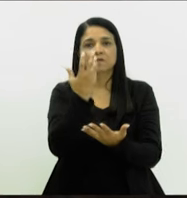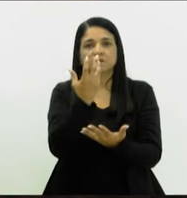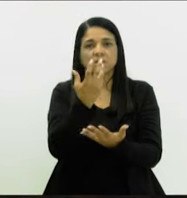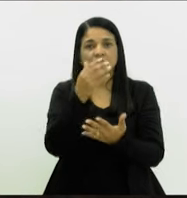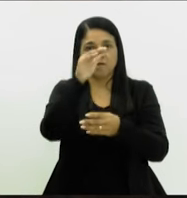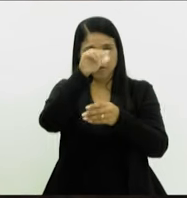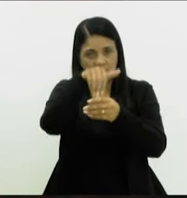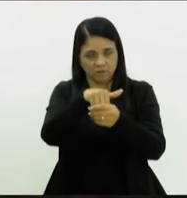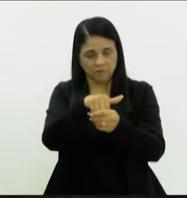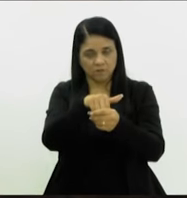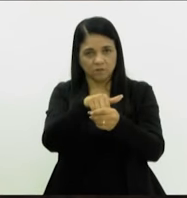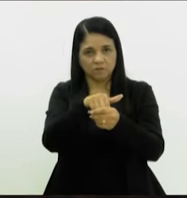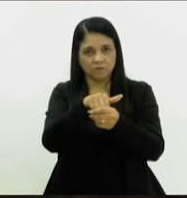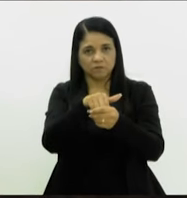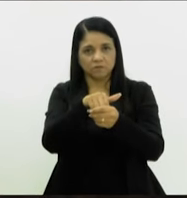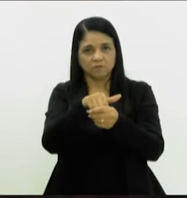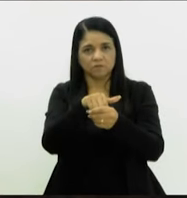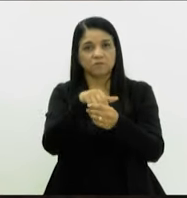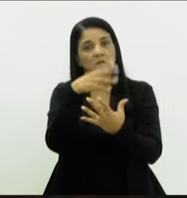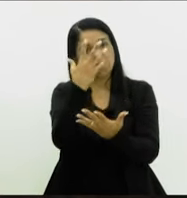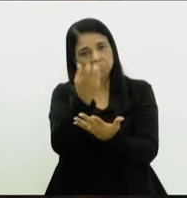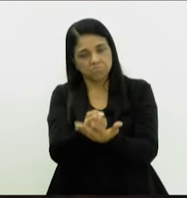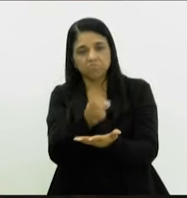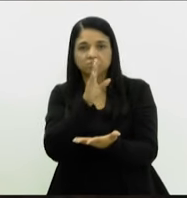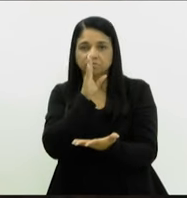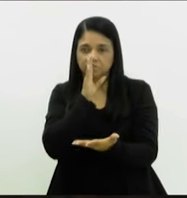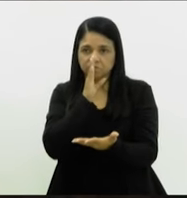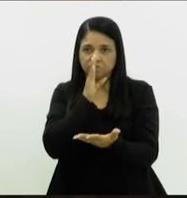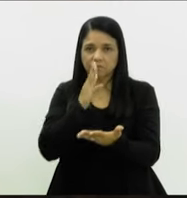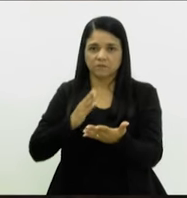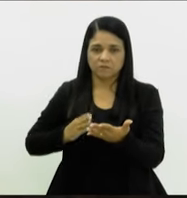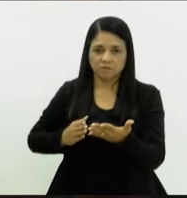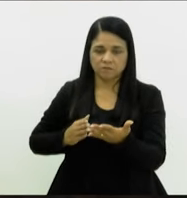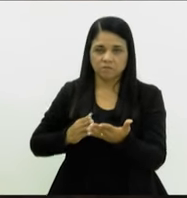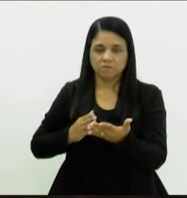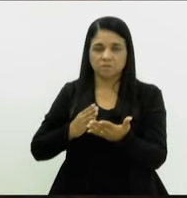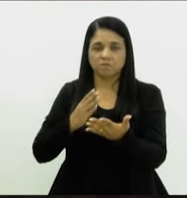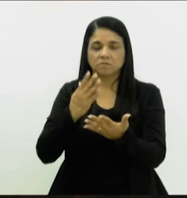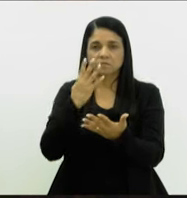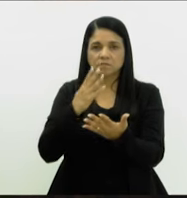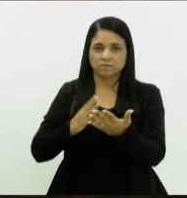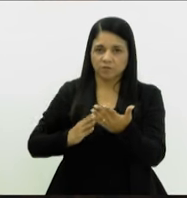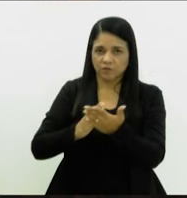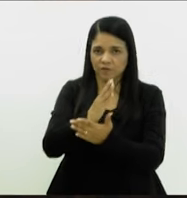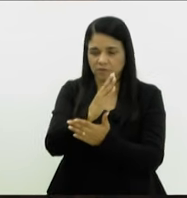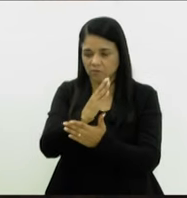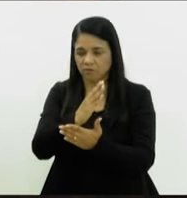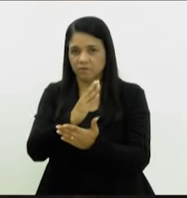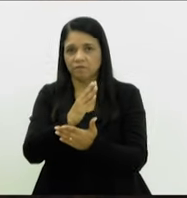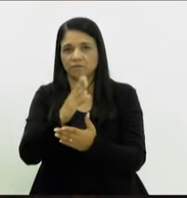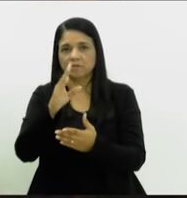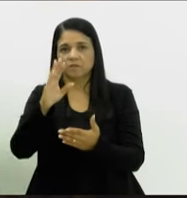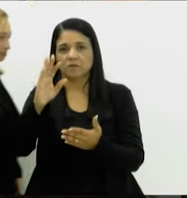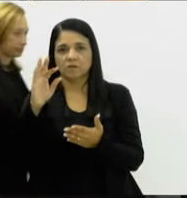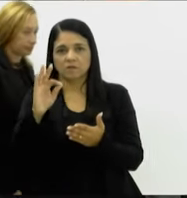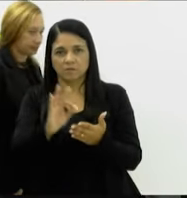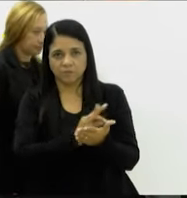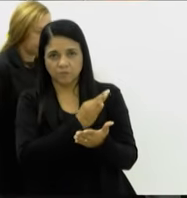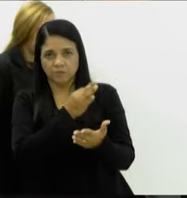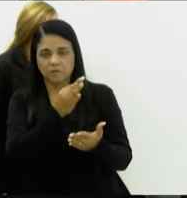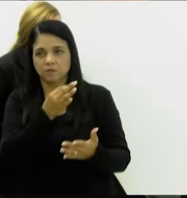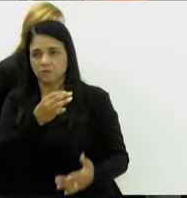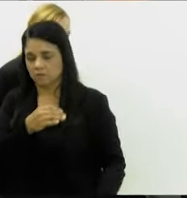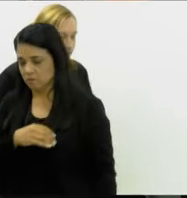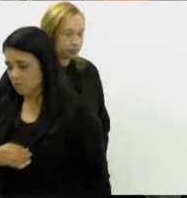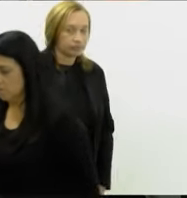Em votação. Os senhores que aprovam, permaneçam como estão. Aprovado, vai à promulgação. Para